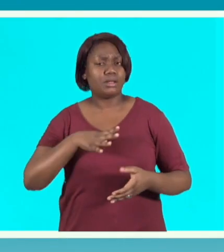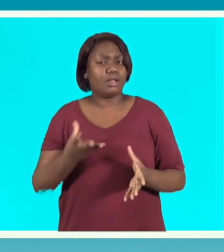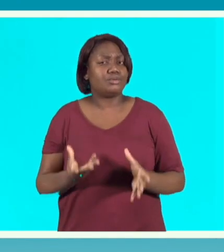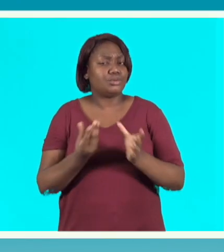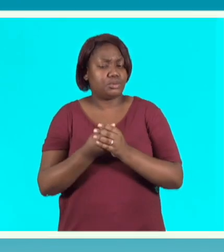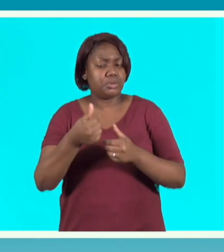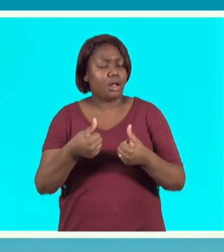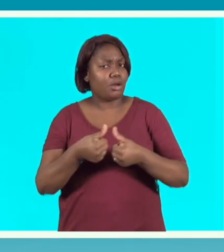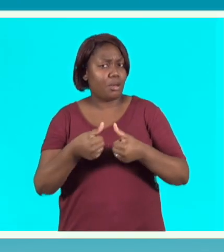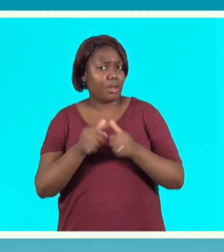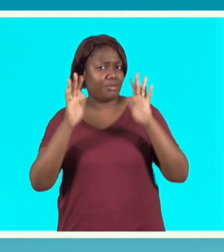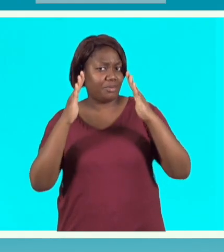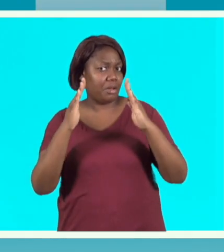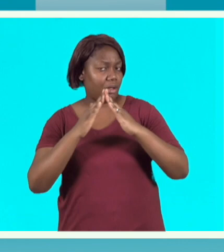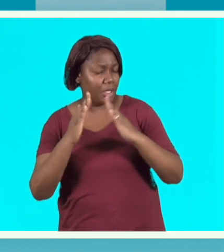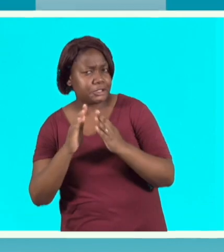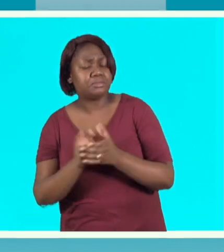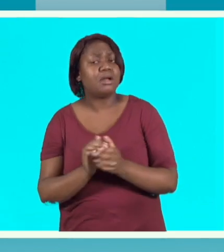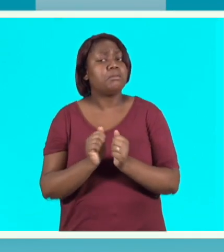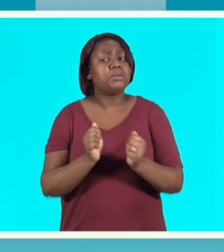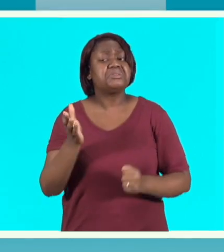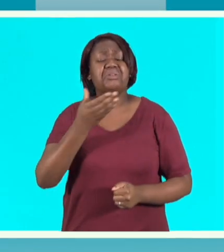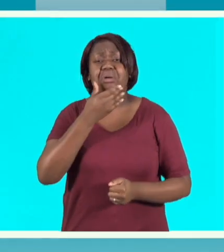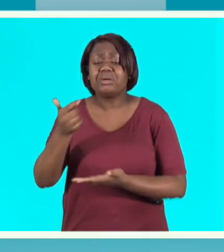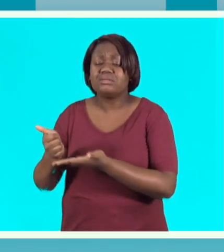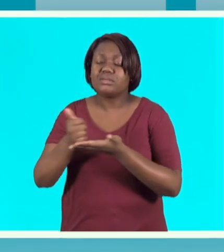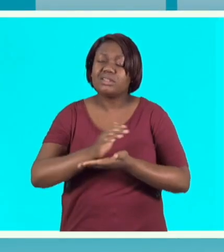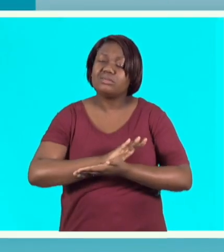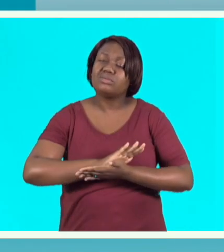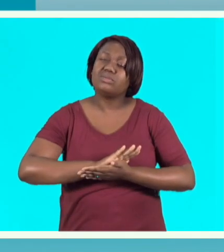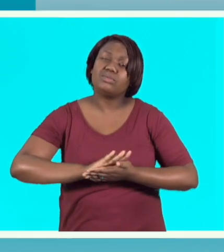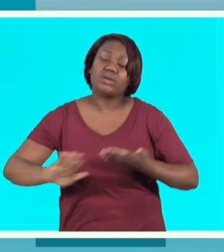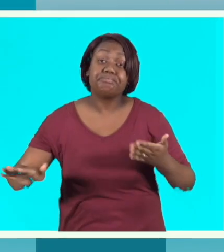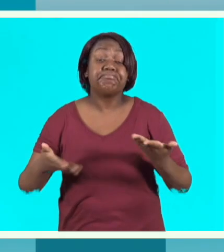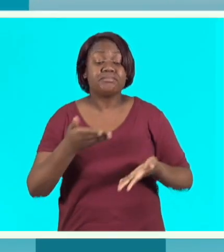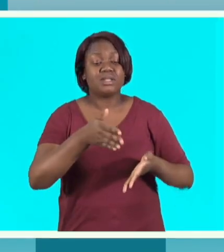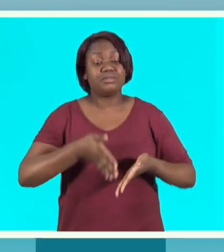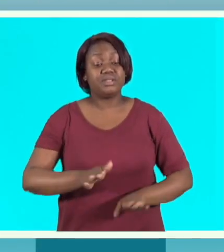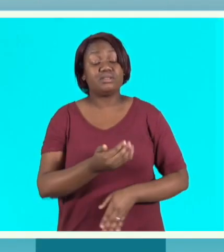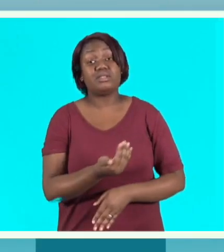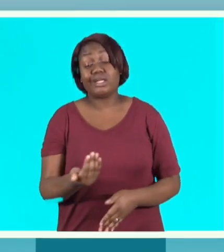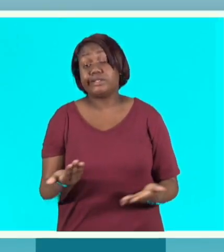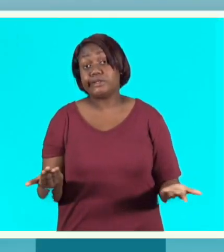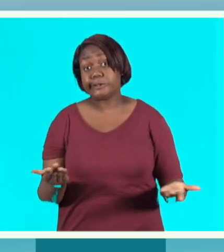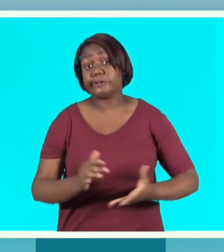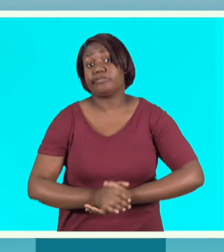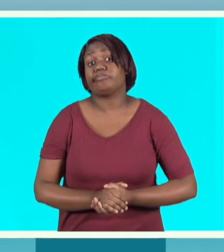Já a viver com o seu namorado, Angélica conta que ele nunca prestou qualquer tipo de apoio.